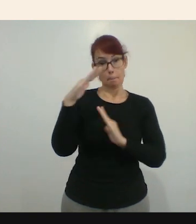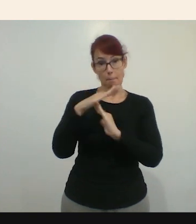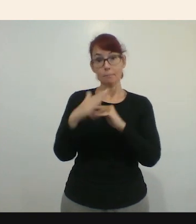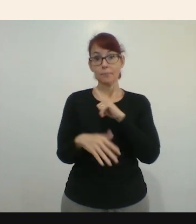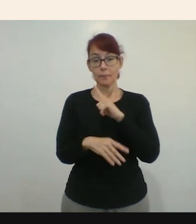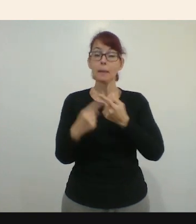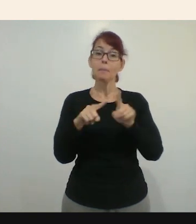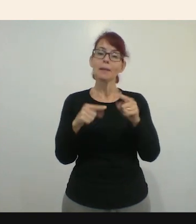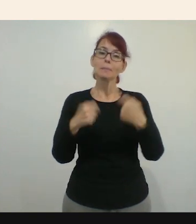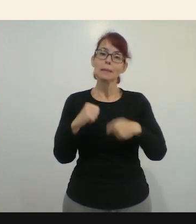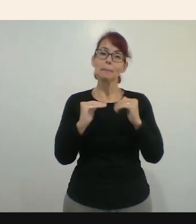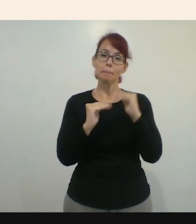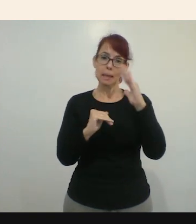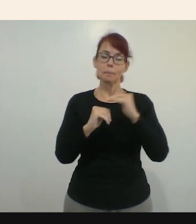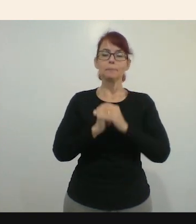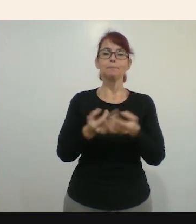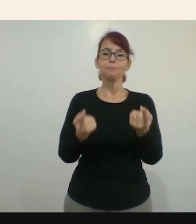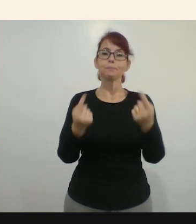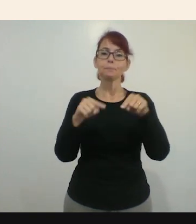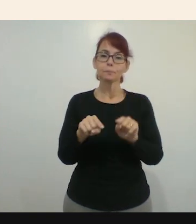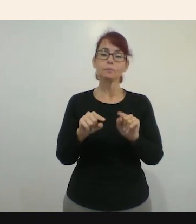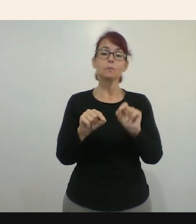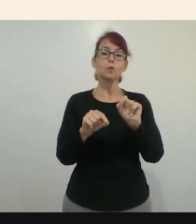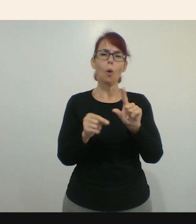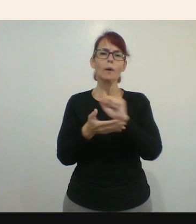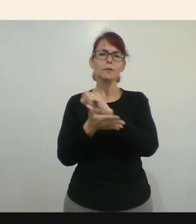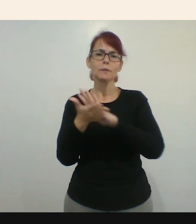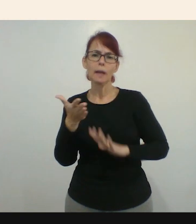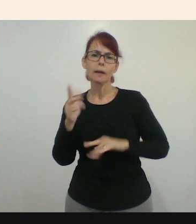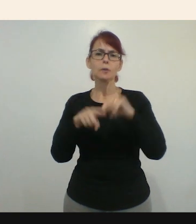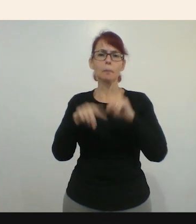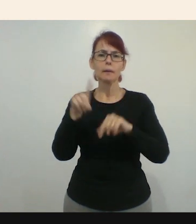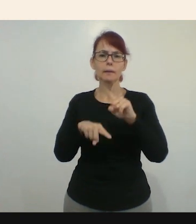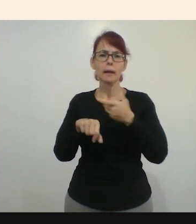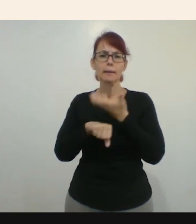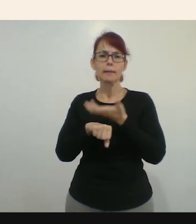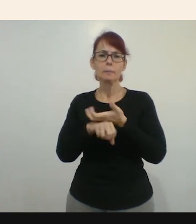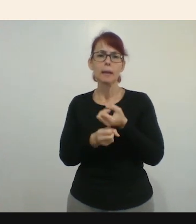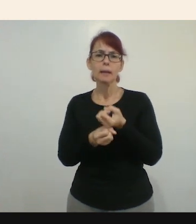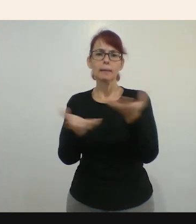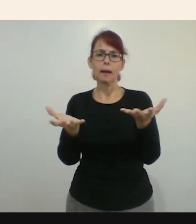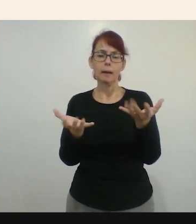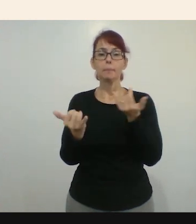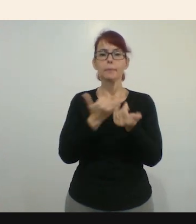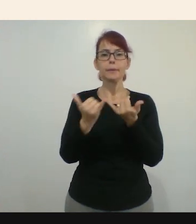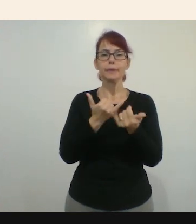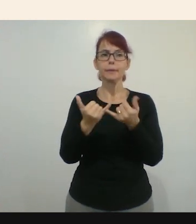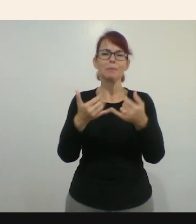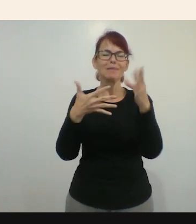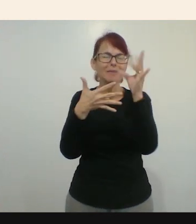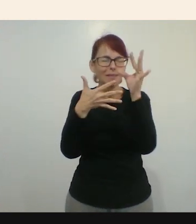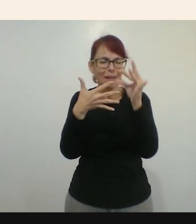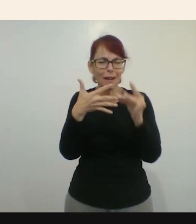máximo, mas a gente precisa enumerar um mínimo, tá? Quais são as atividades e materiais que a disciplina disponibiliza? Então, coloquem o